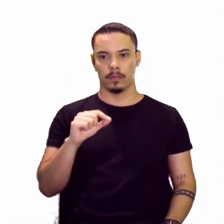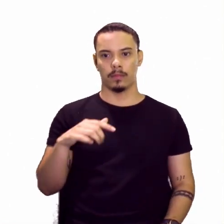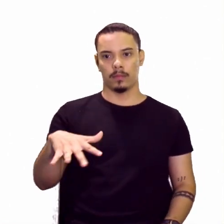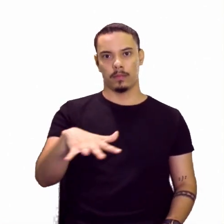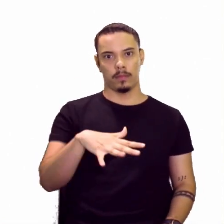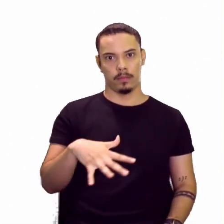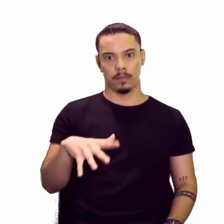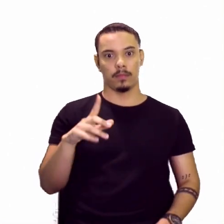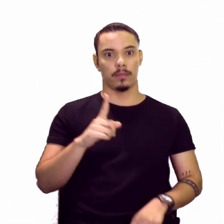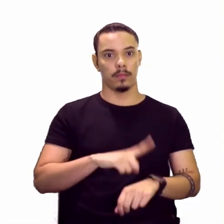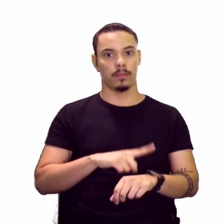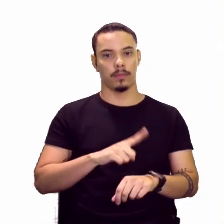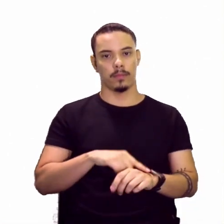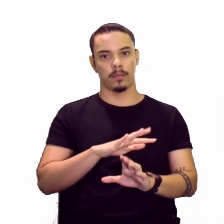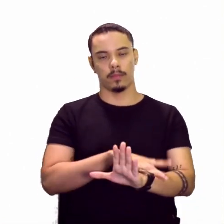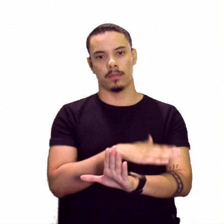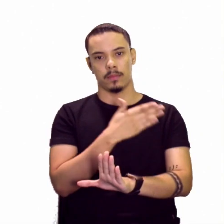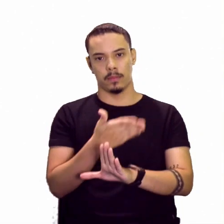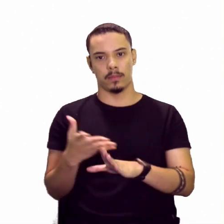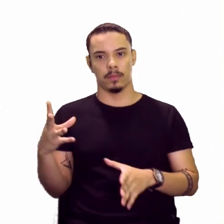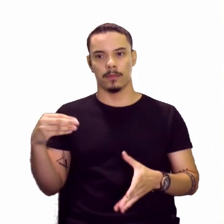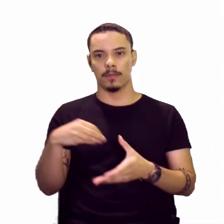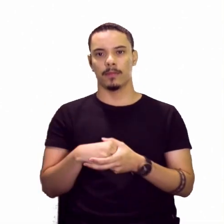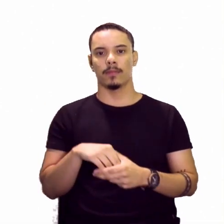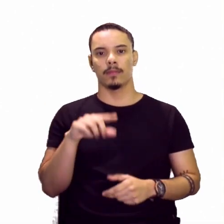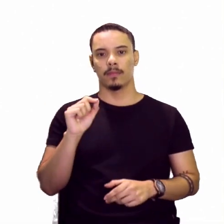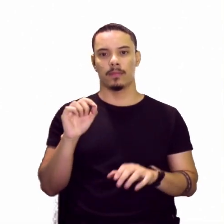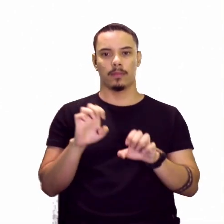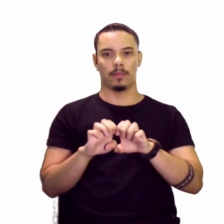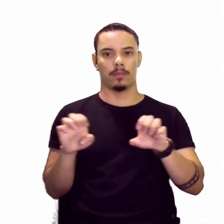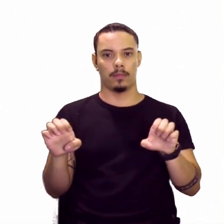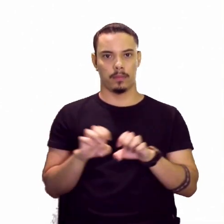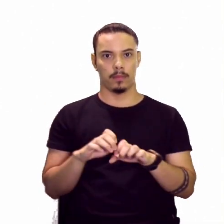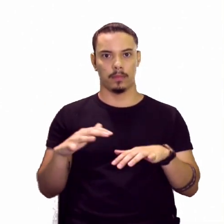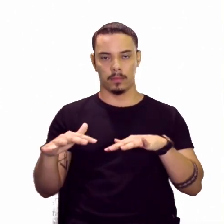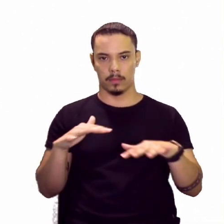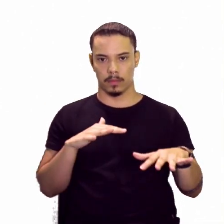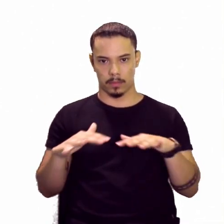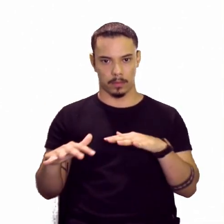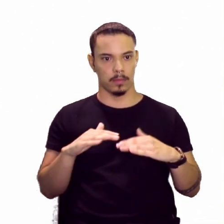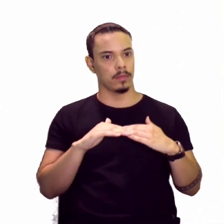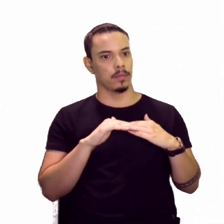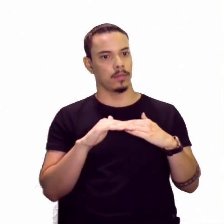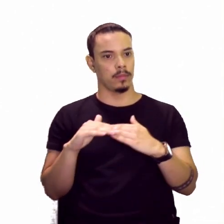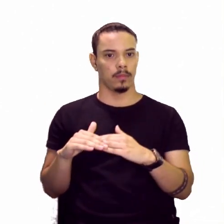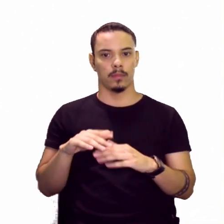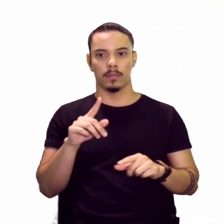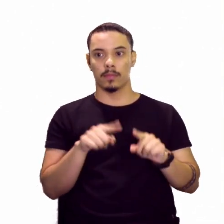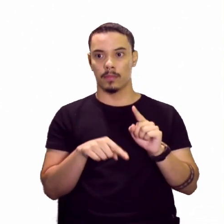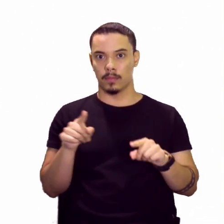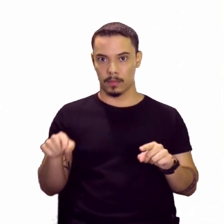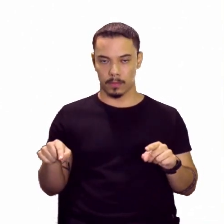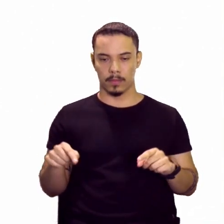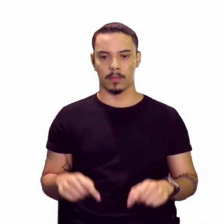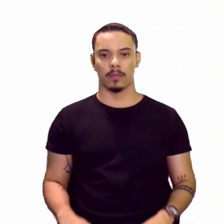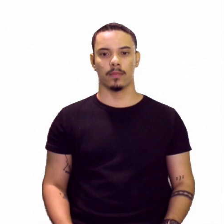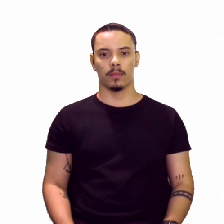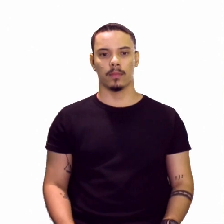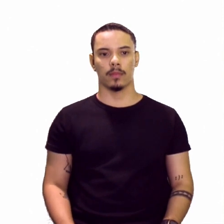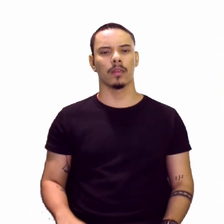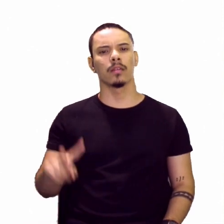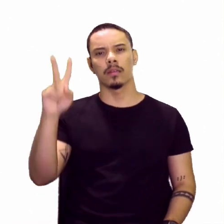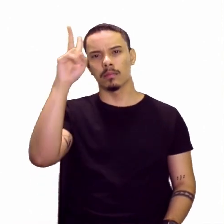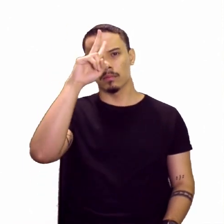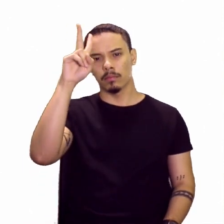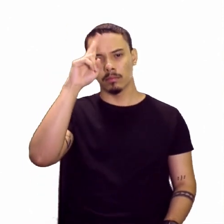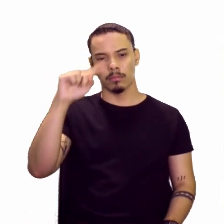em função do tempo. Faz parte das nossas equações do movimento uniformemente variado. Então tá aqui, ó. Lembra que